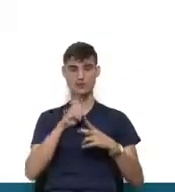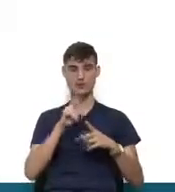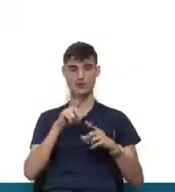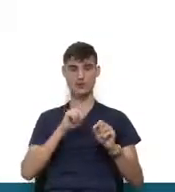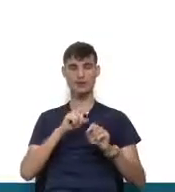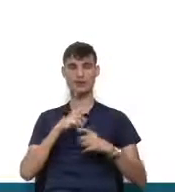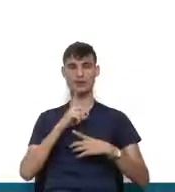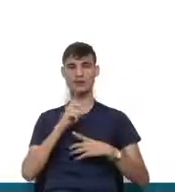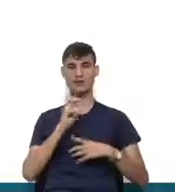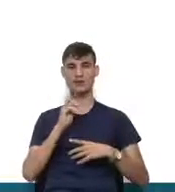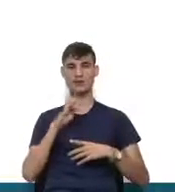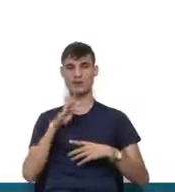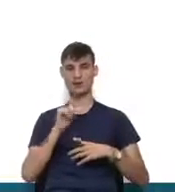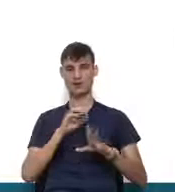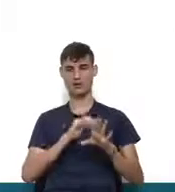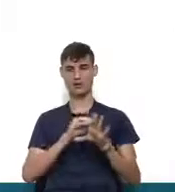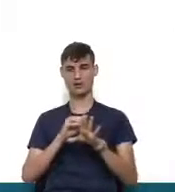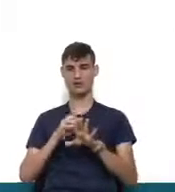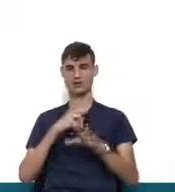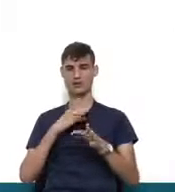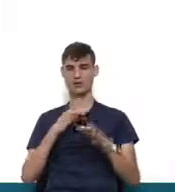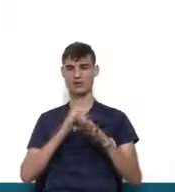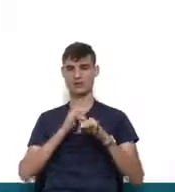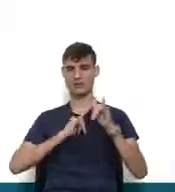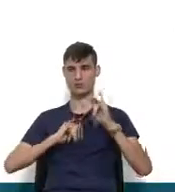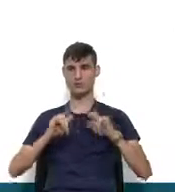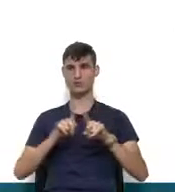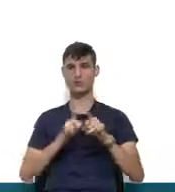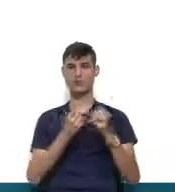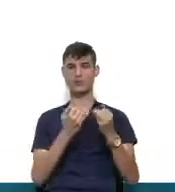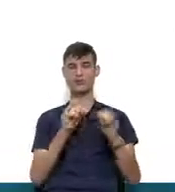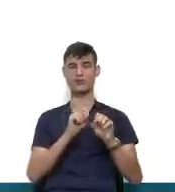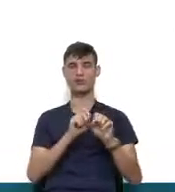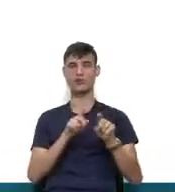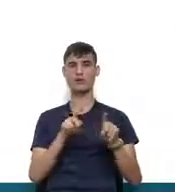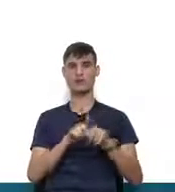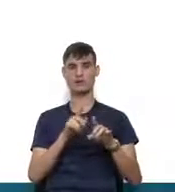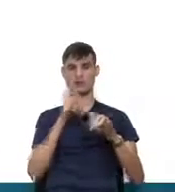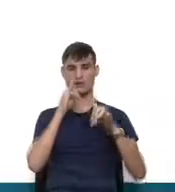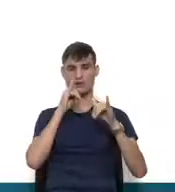as derivadas da corrente, a função da corrente e a função